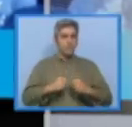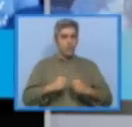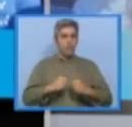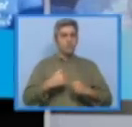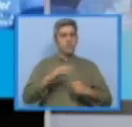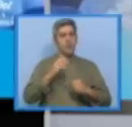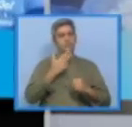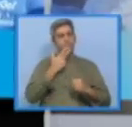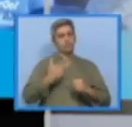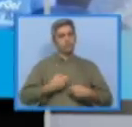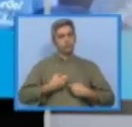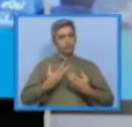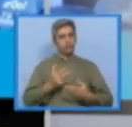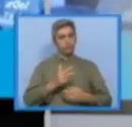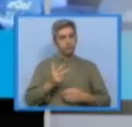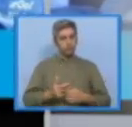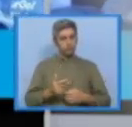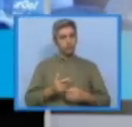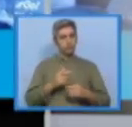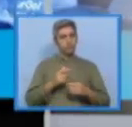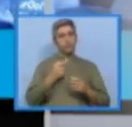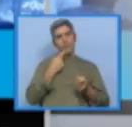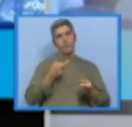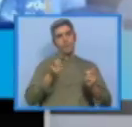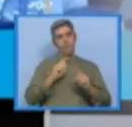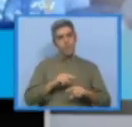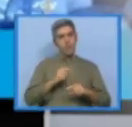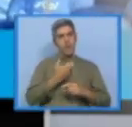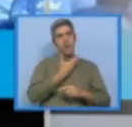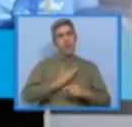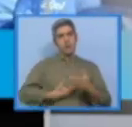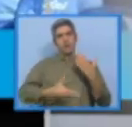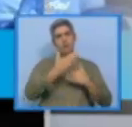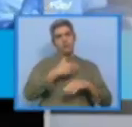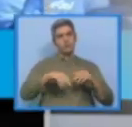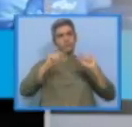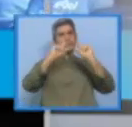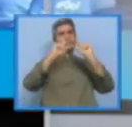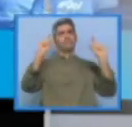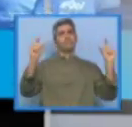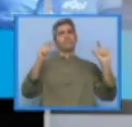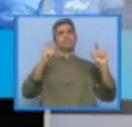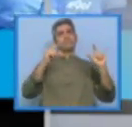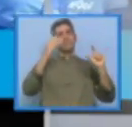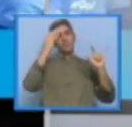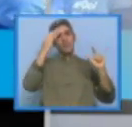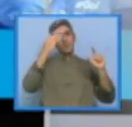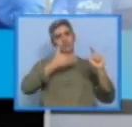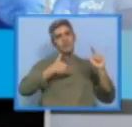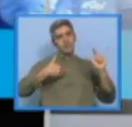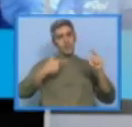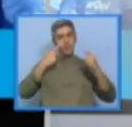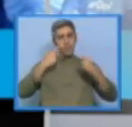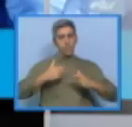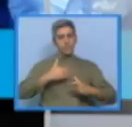mais autêntica, ainda um relançamento do antigo lema de mente sã, corpo são,